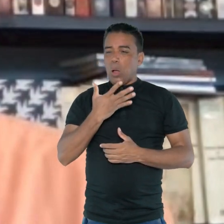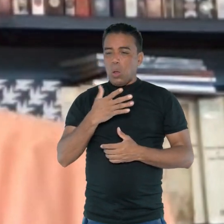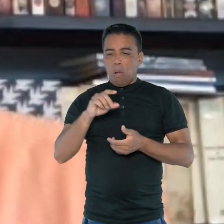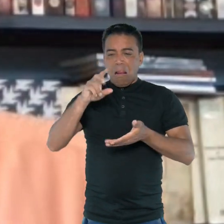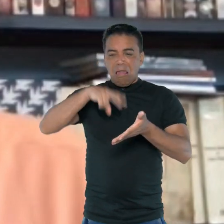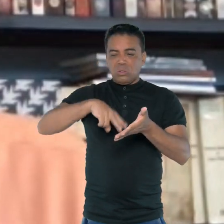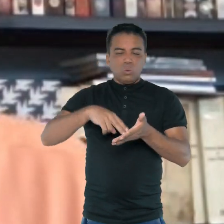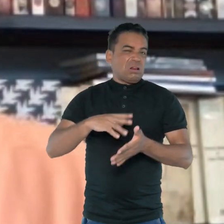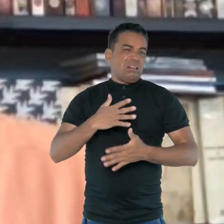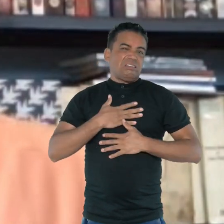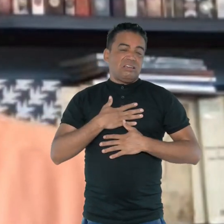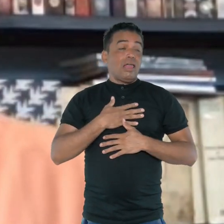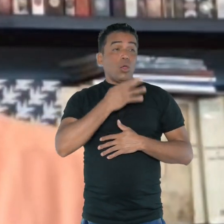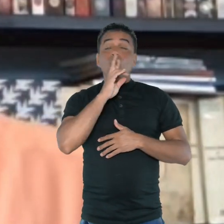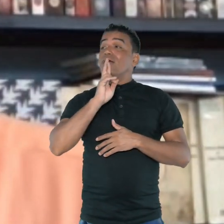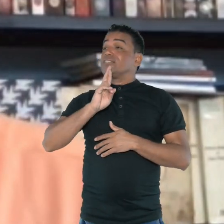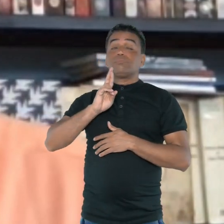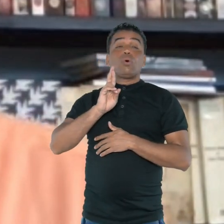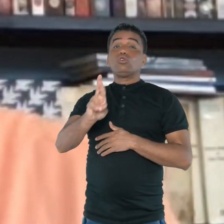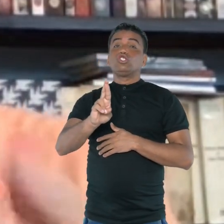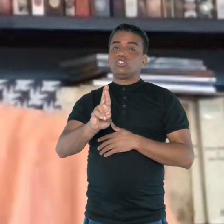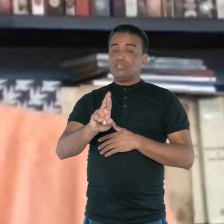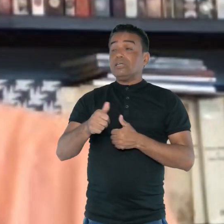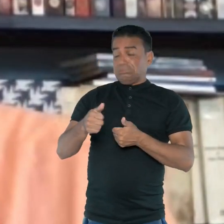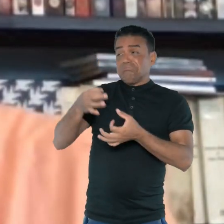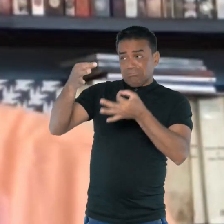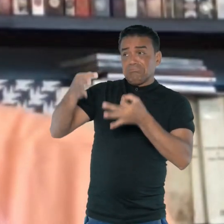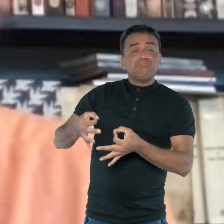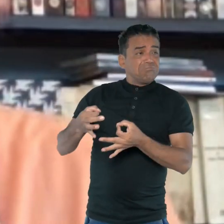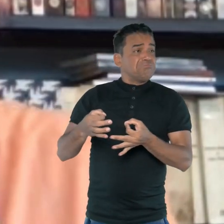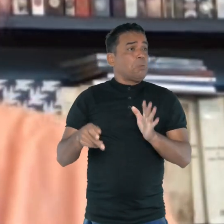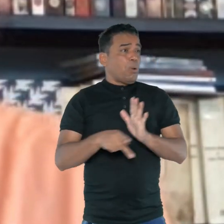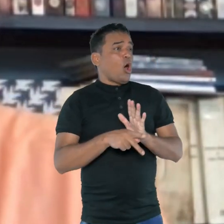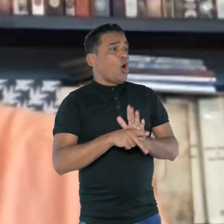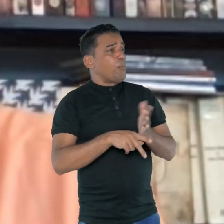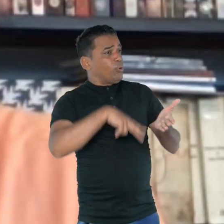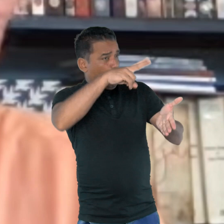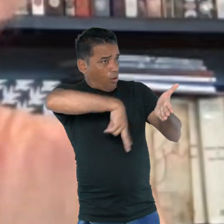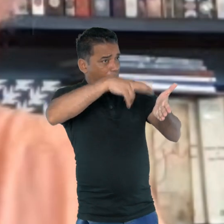leitura. E eu respondi para ele assim, é justamente porque eu